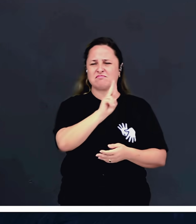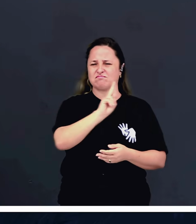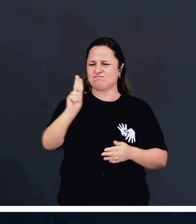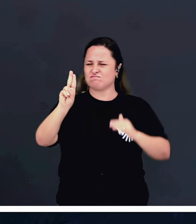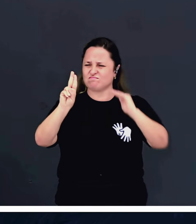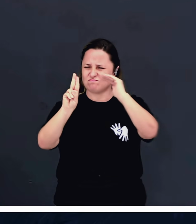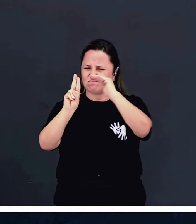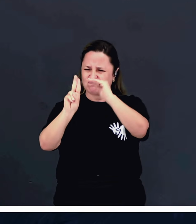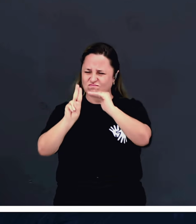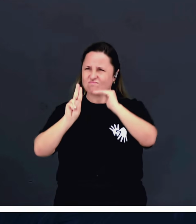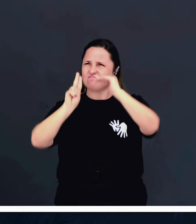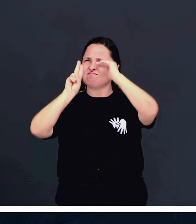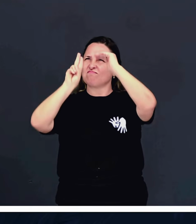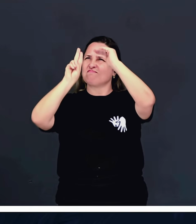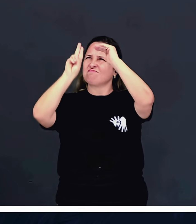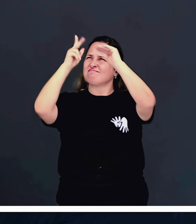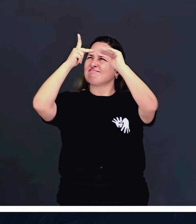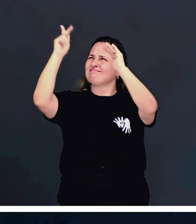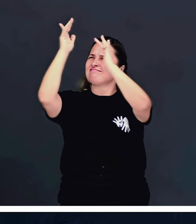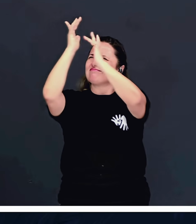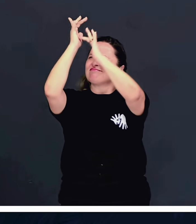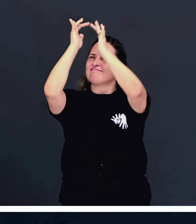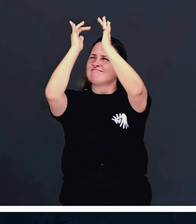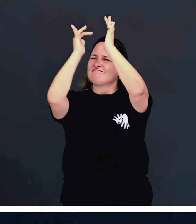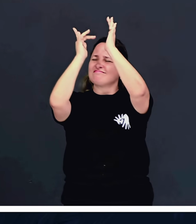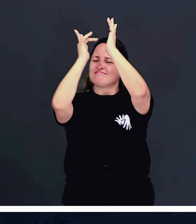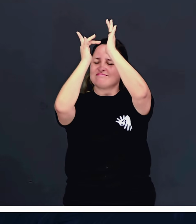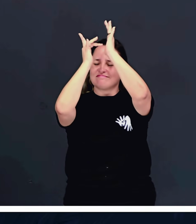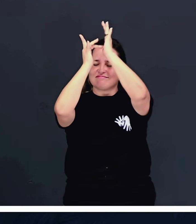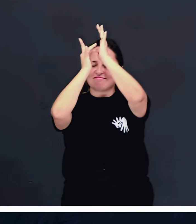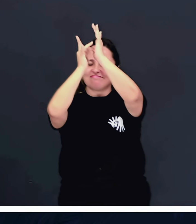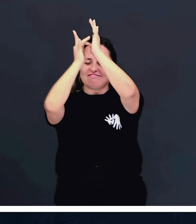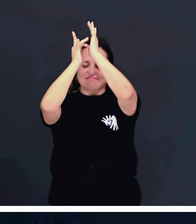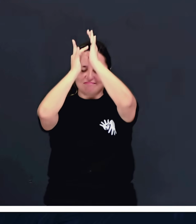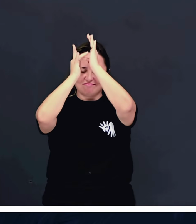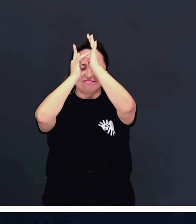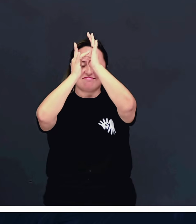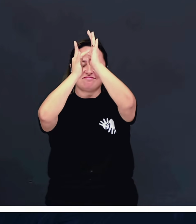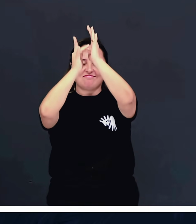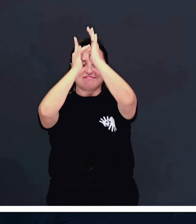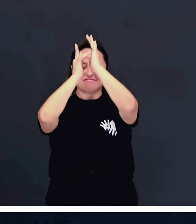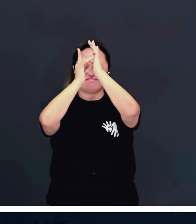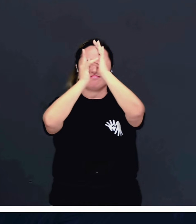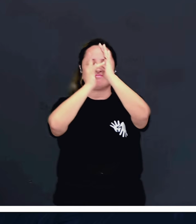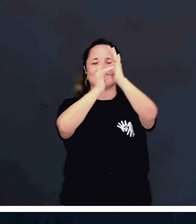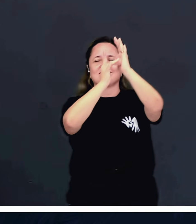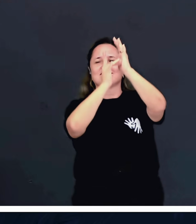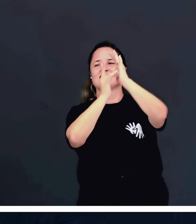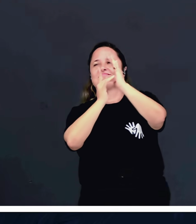Nome que é sobre todos é o Teu Jesus.